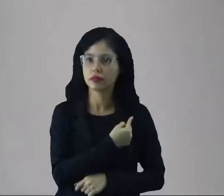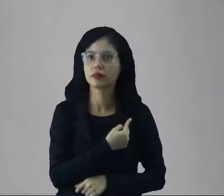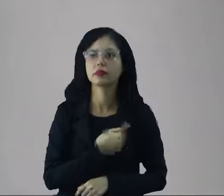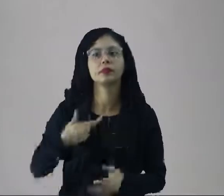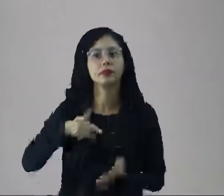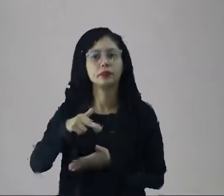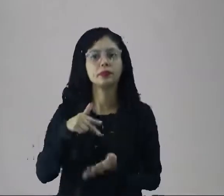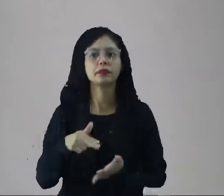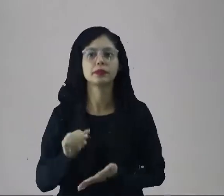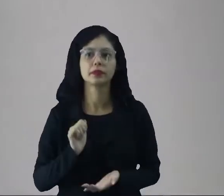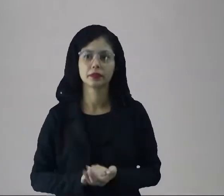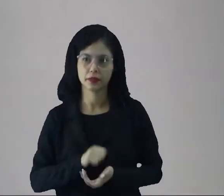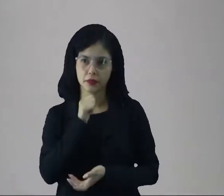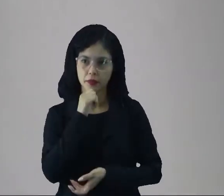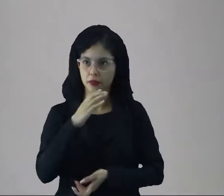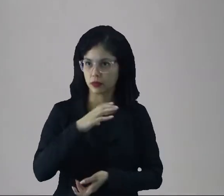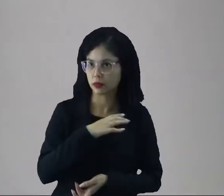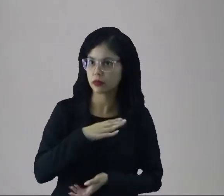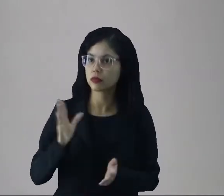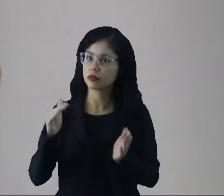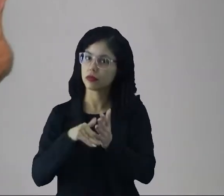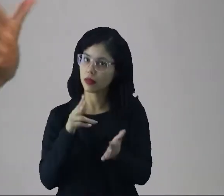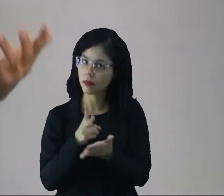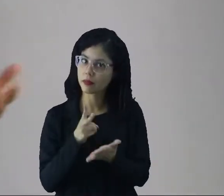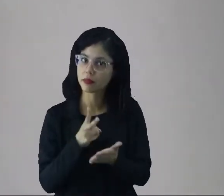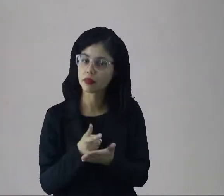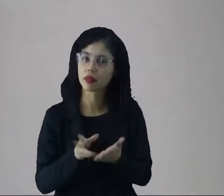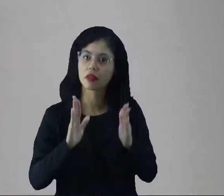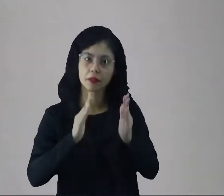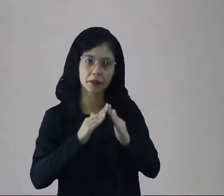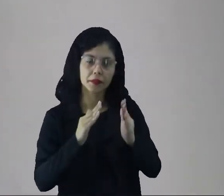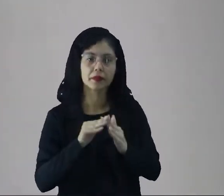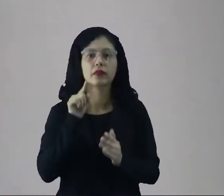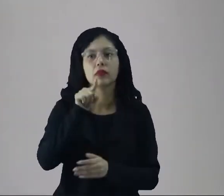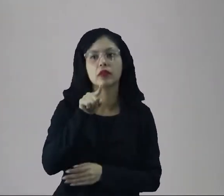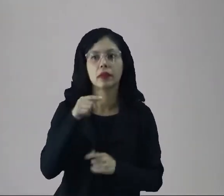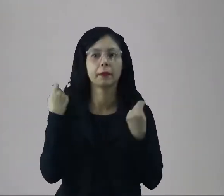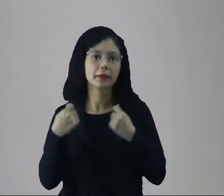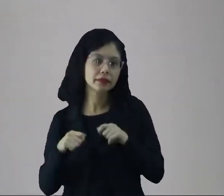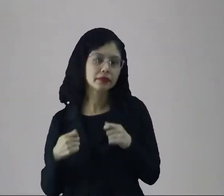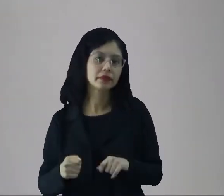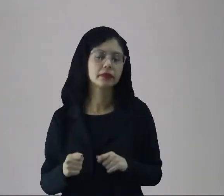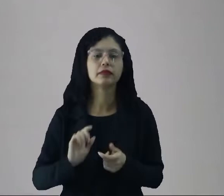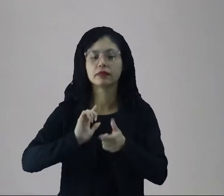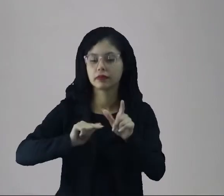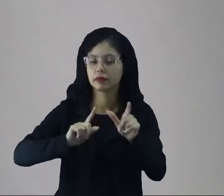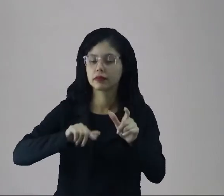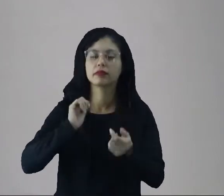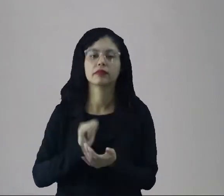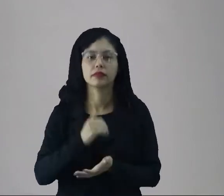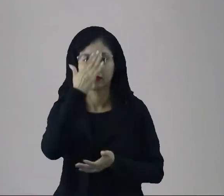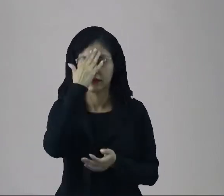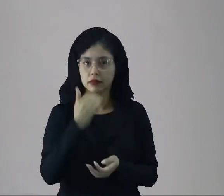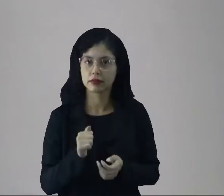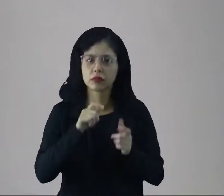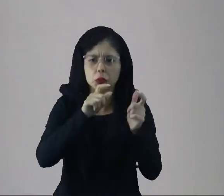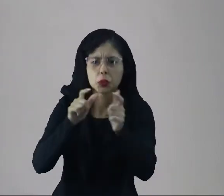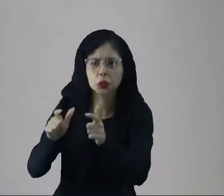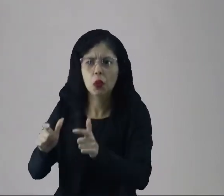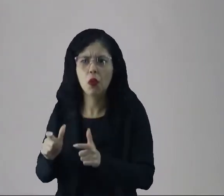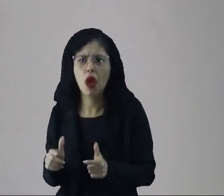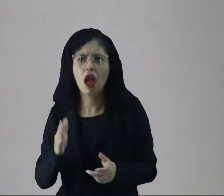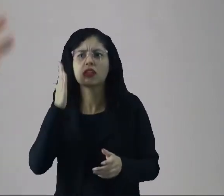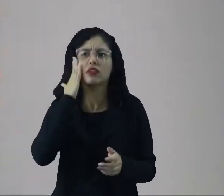inclusive, andamos na cidade, até mesmo nas casas, você precisa de legenda para poder se